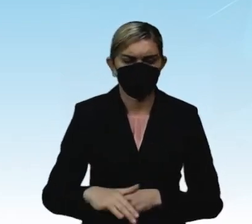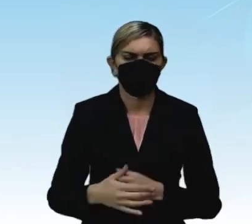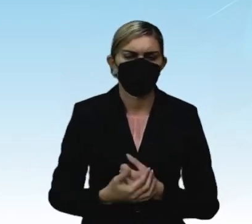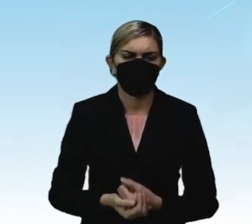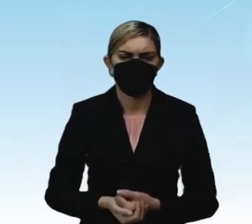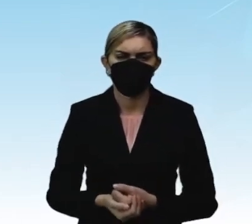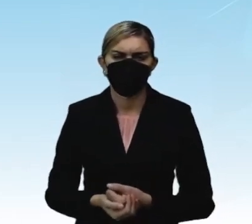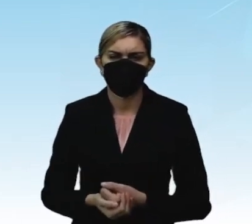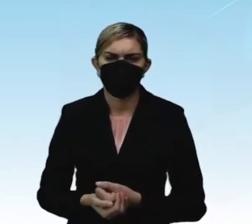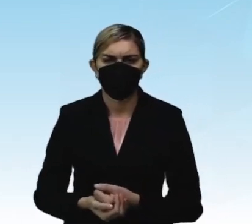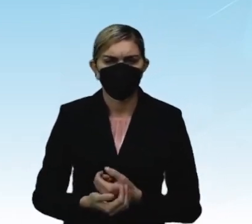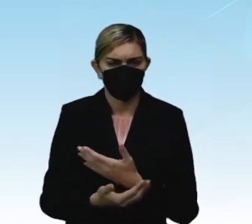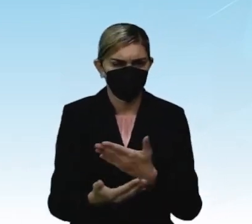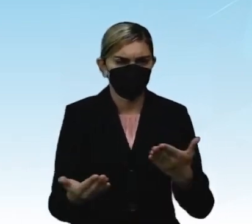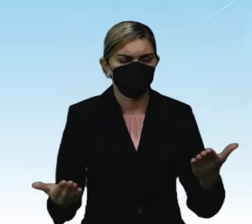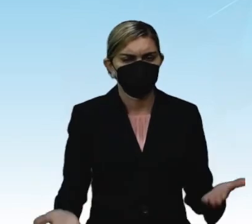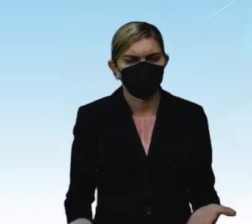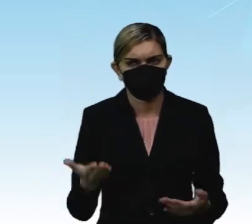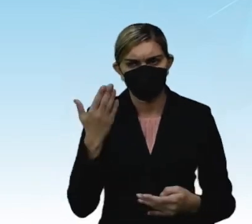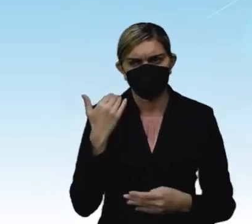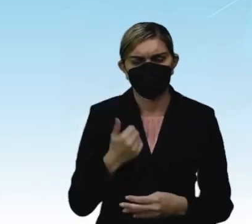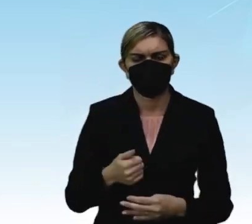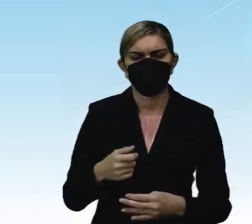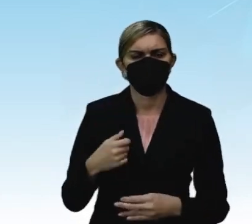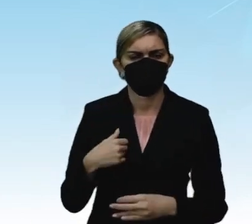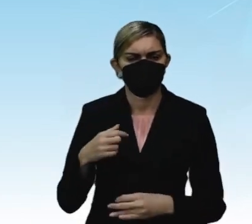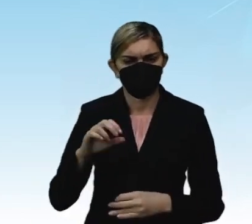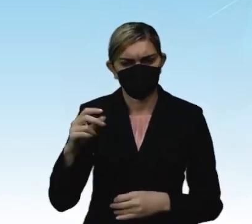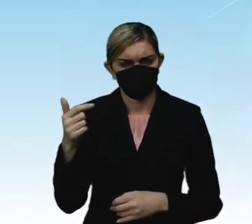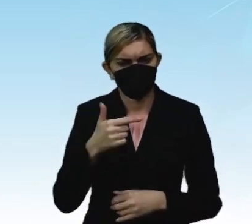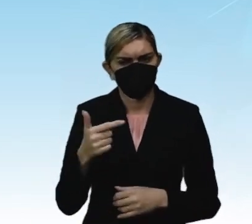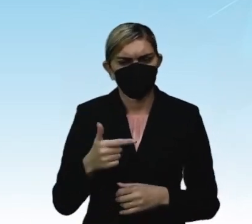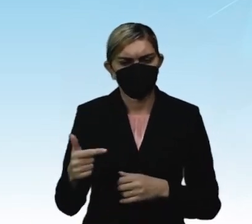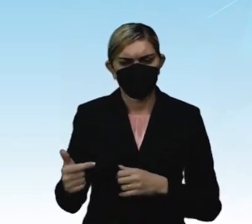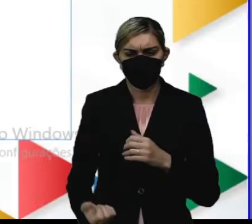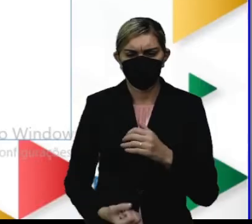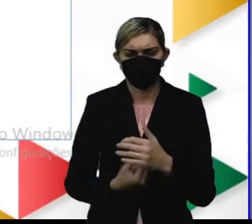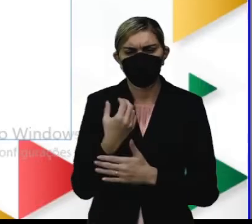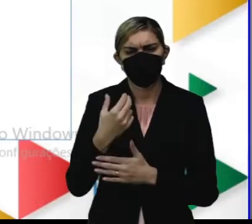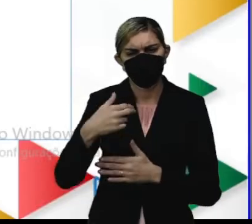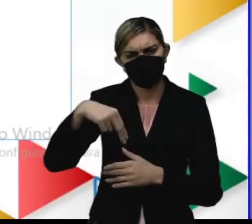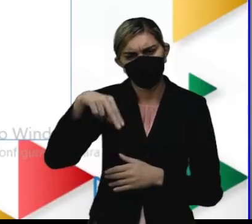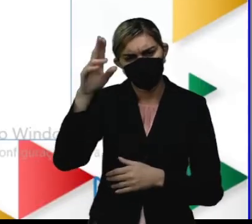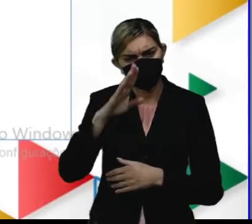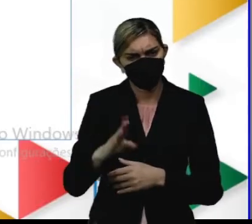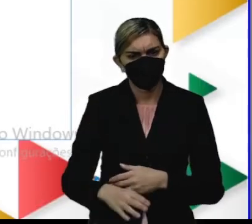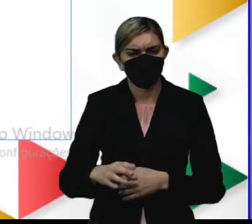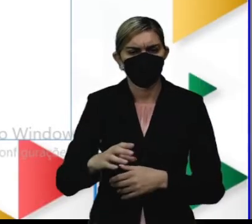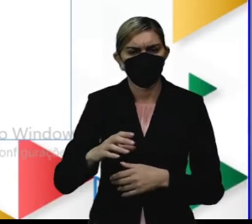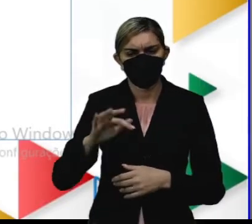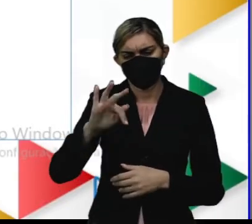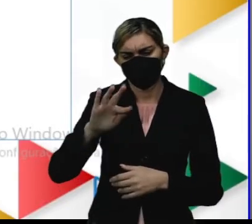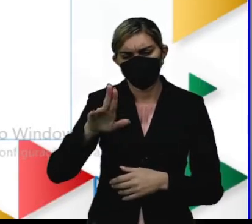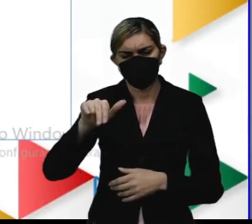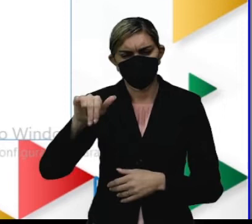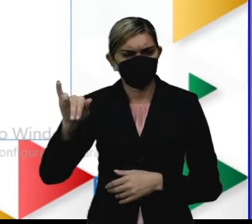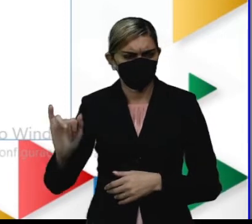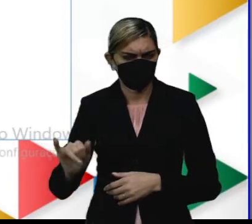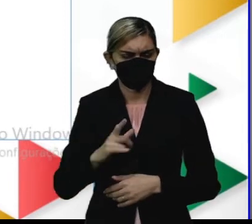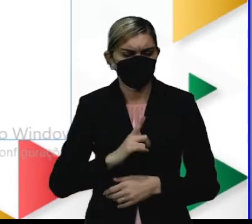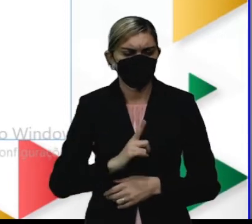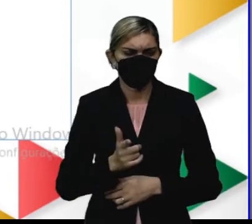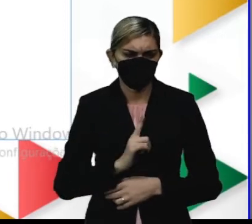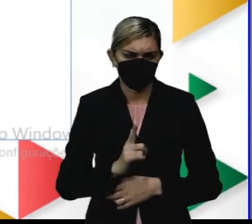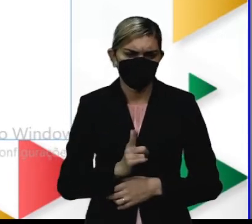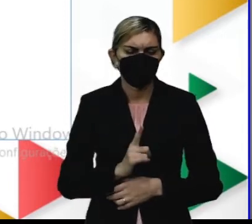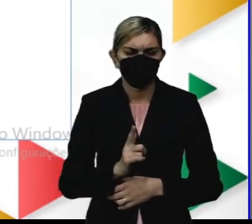gente. Você sabia, meus amores, que segundo a Fundação Nacional do Índio, a FUNAI,